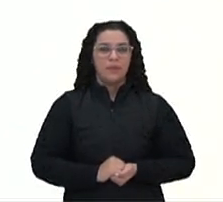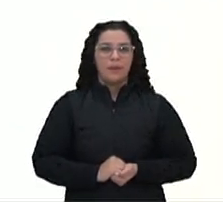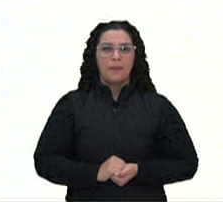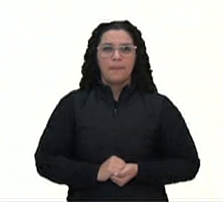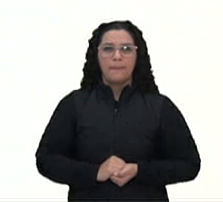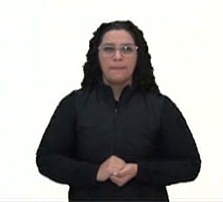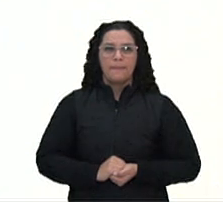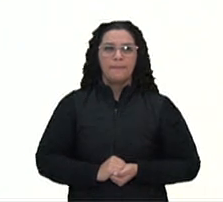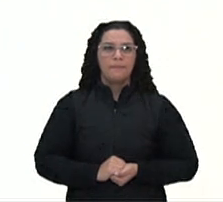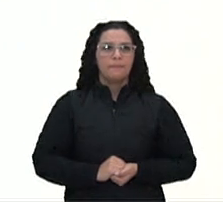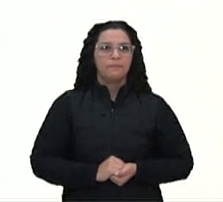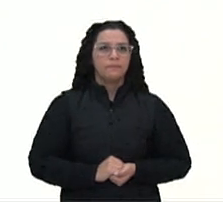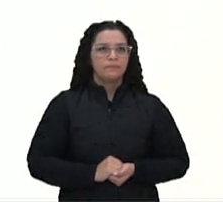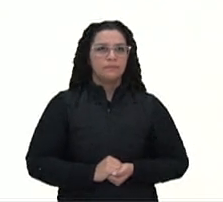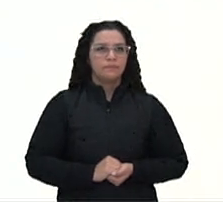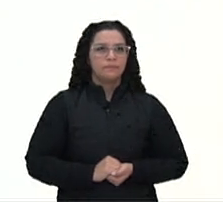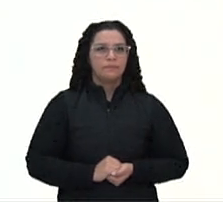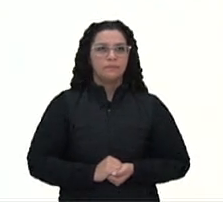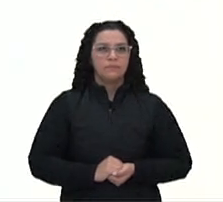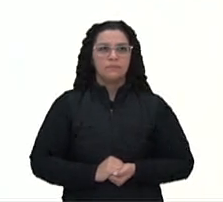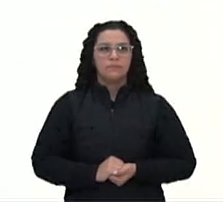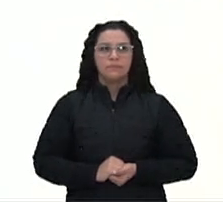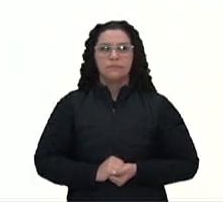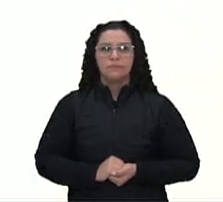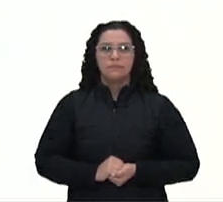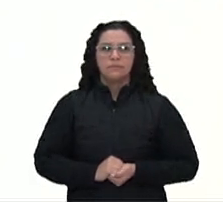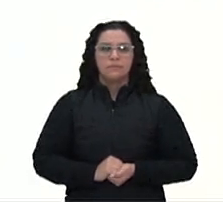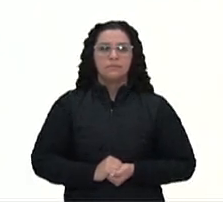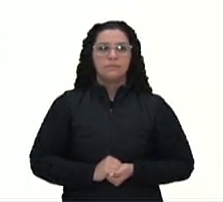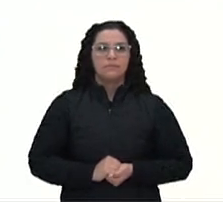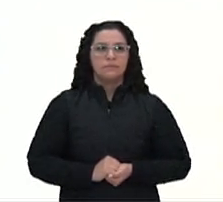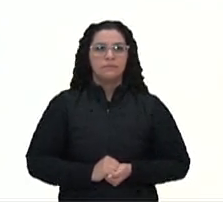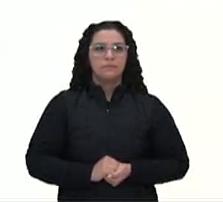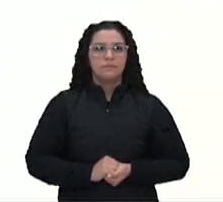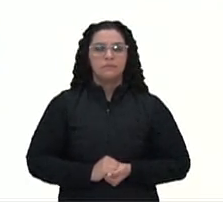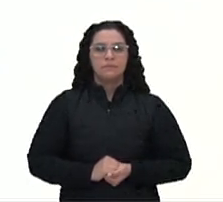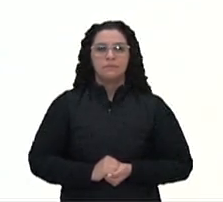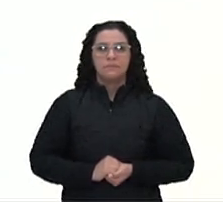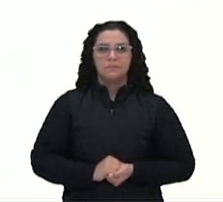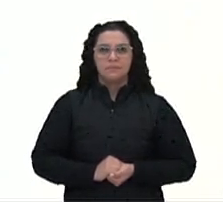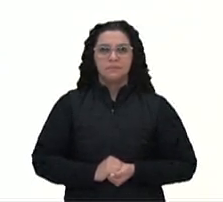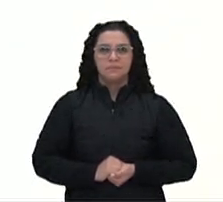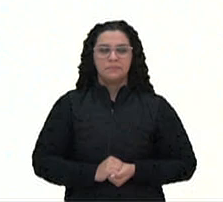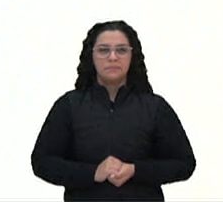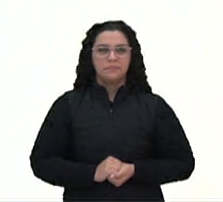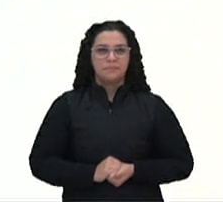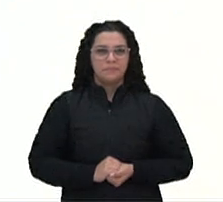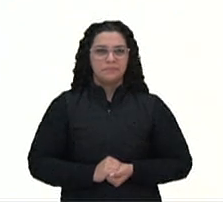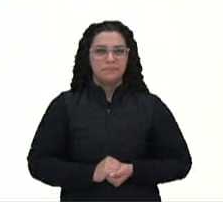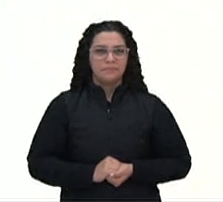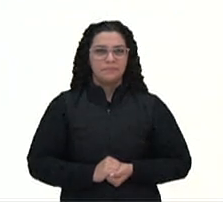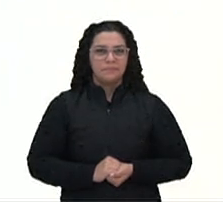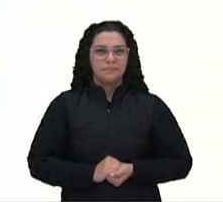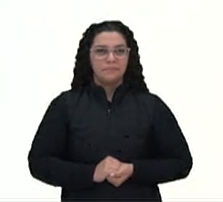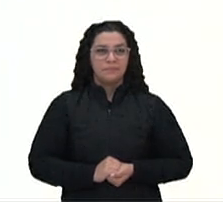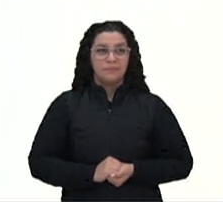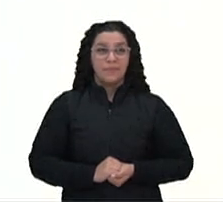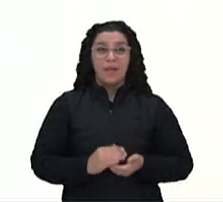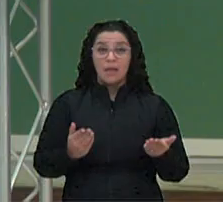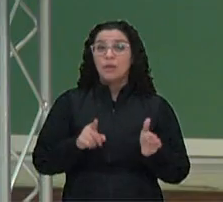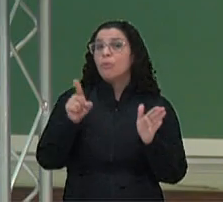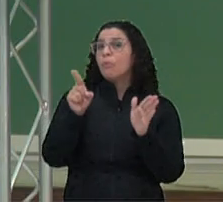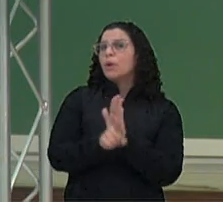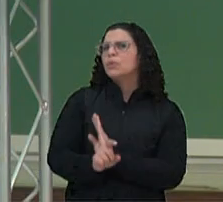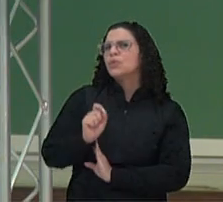Have you ever heard of it? Use your imagination and explain how this sport is played. Aqui